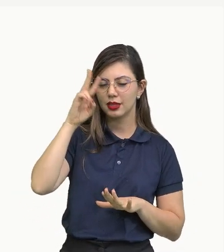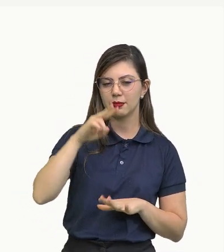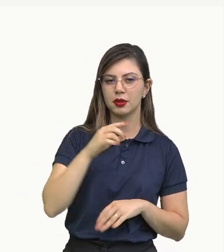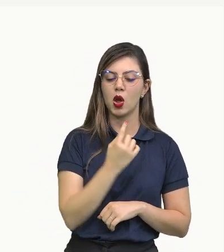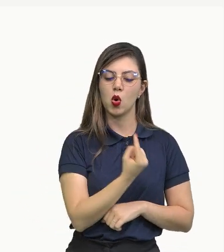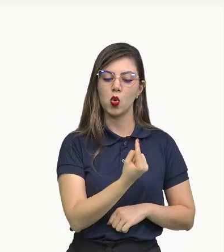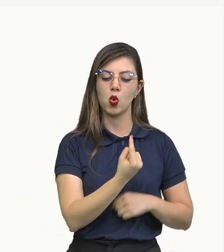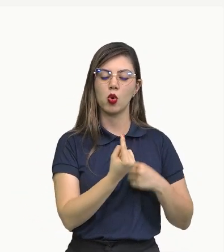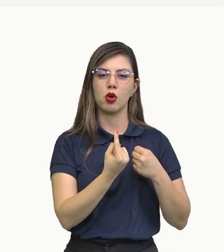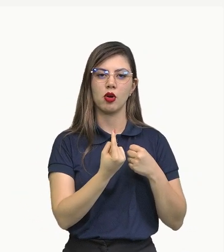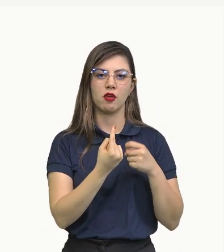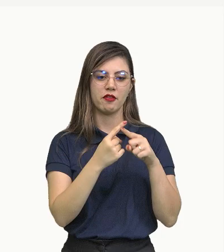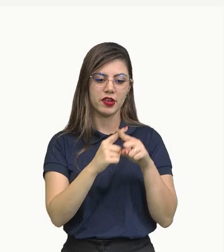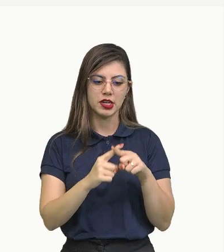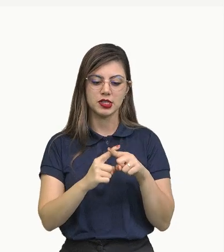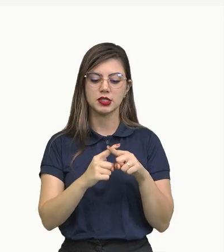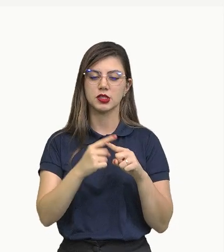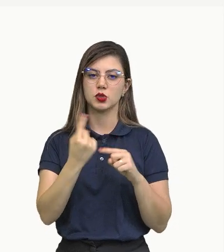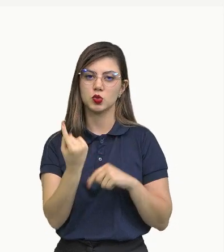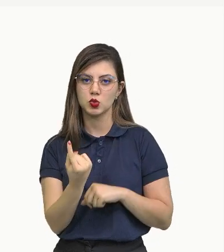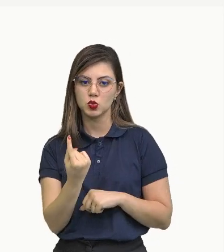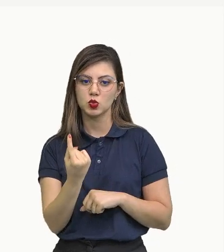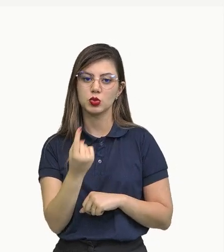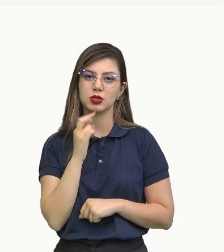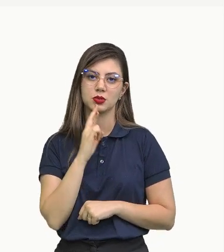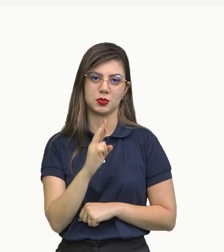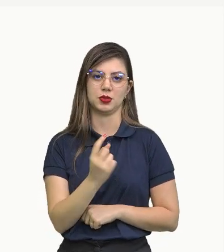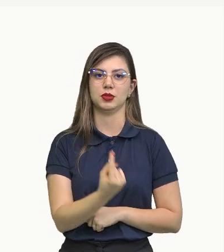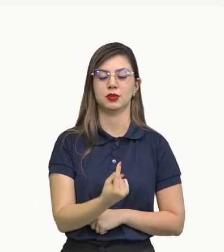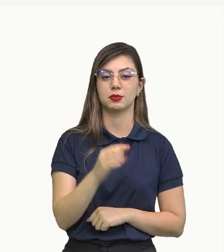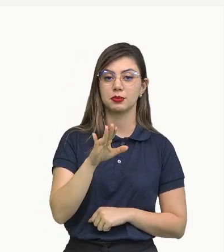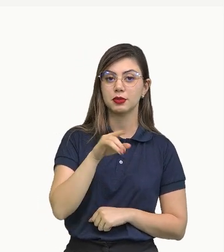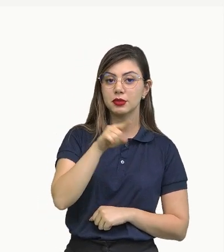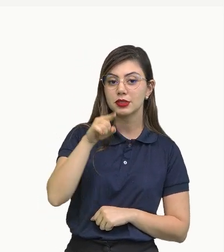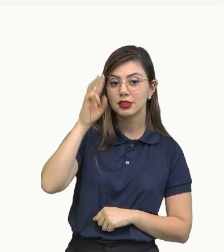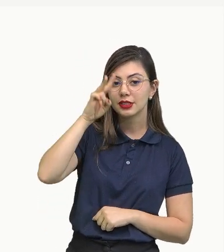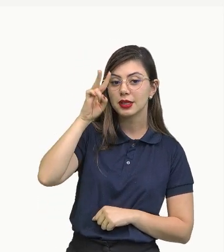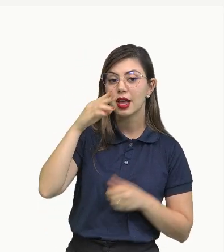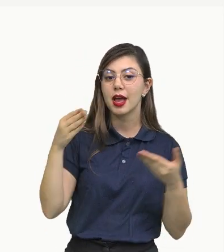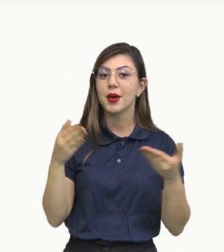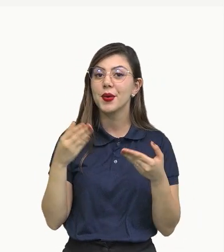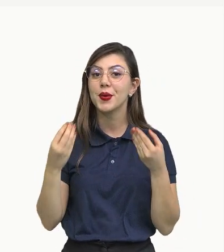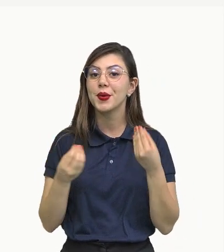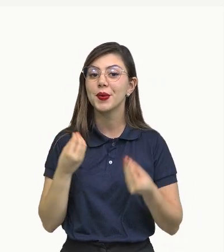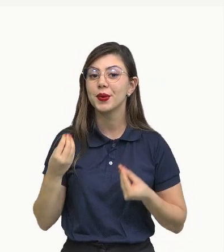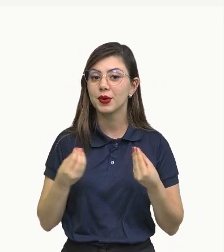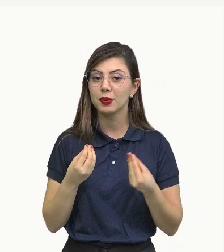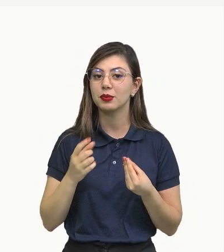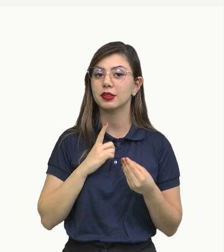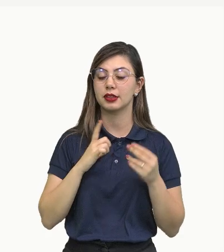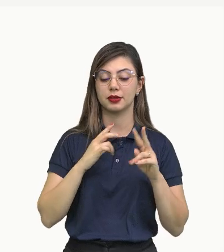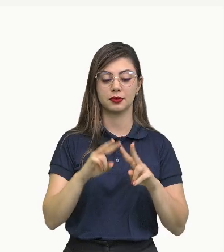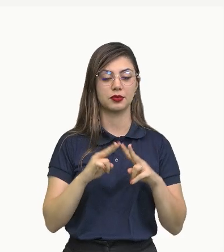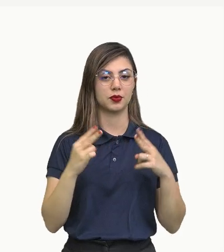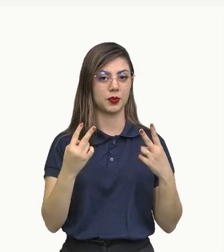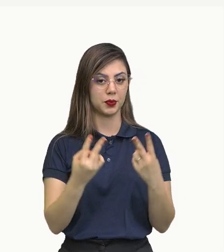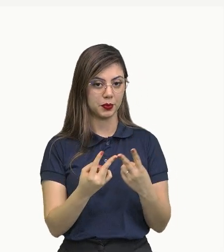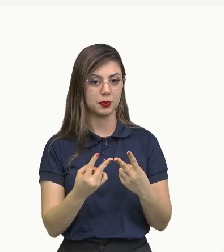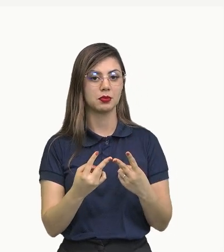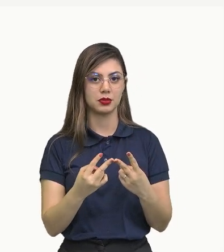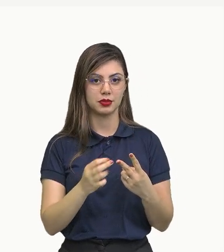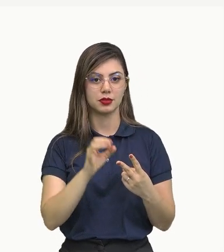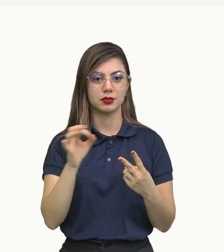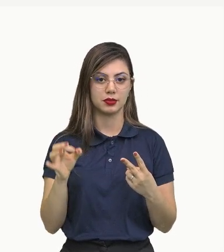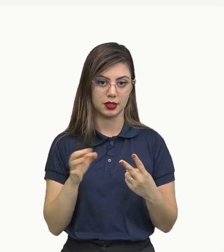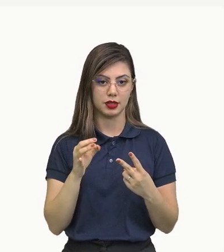quantas vezes, não vai alterar o resultado, vai ser 1. Mas agora lembre que nós estamos trabalhando com quem? Com volume. Unidade de medida